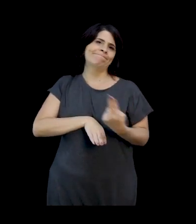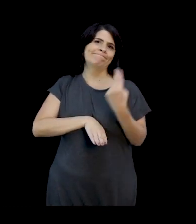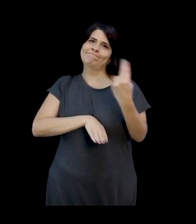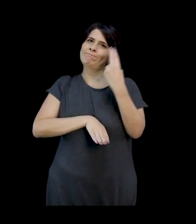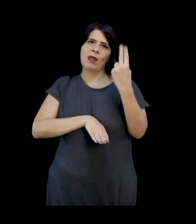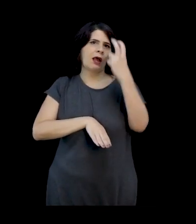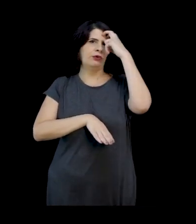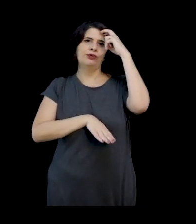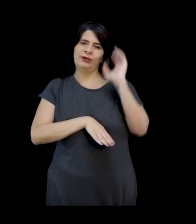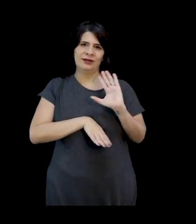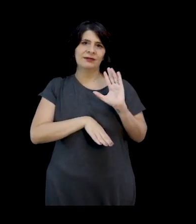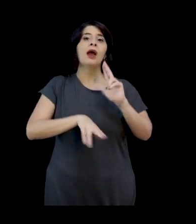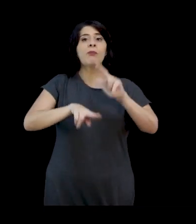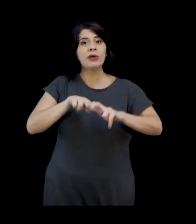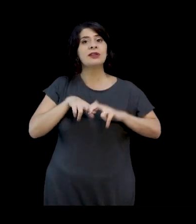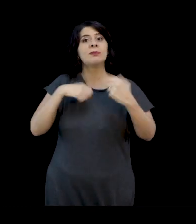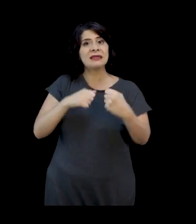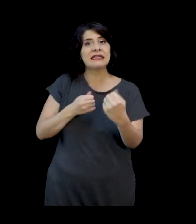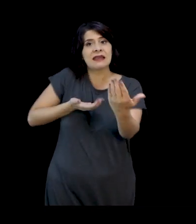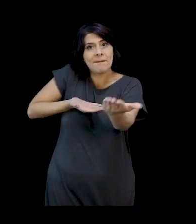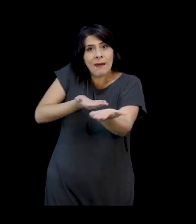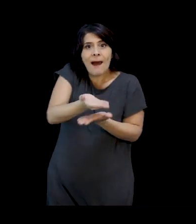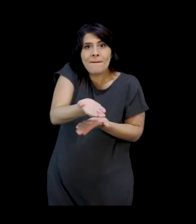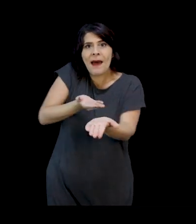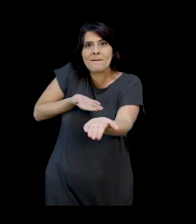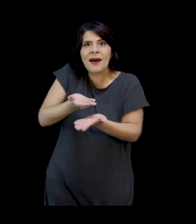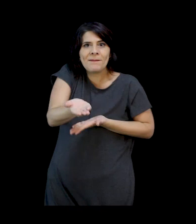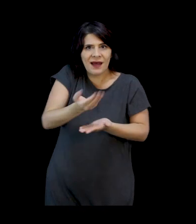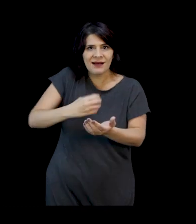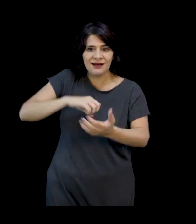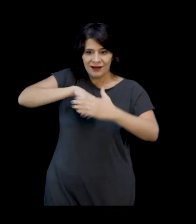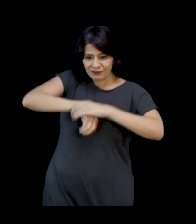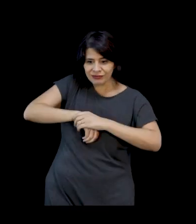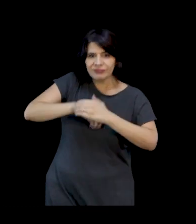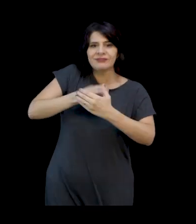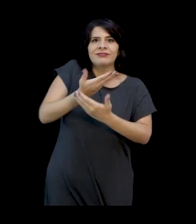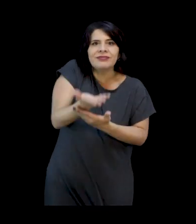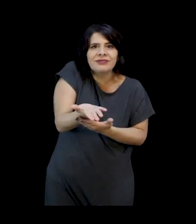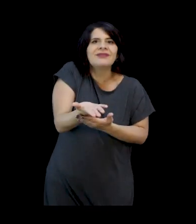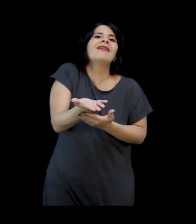relação, num percurso de sujeito para sujeito, né?